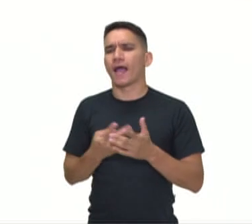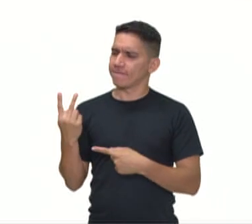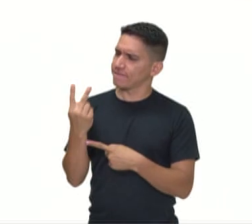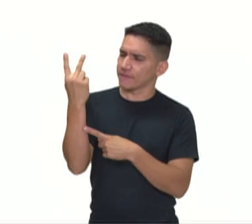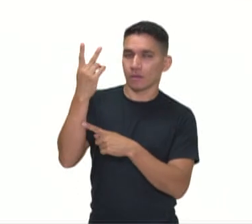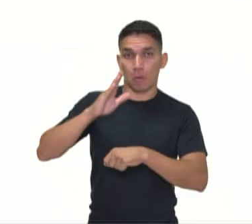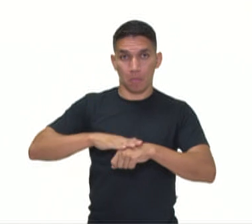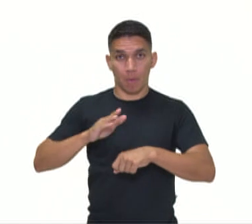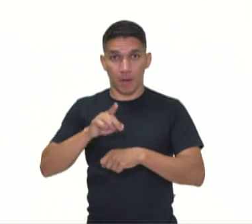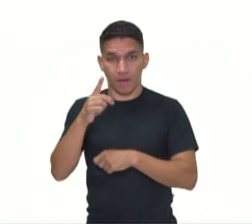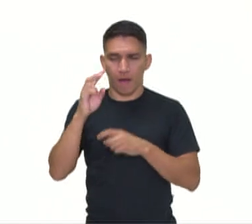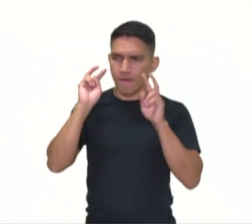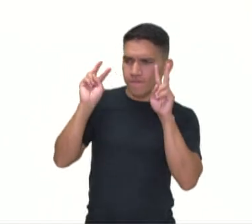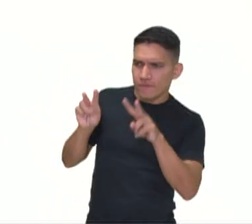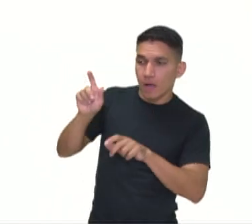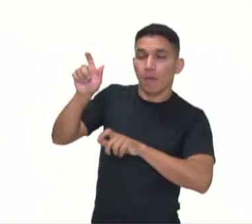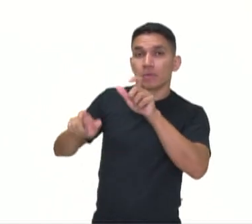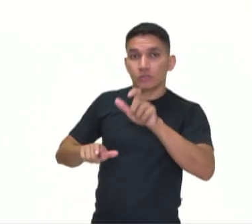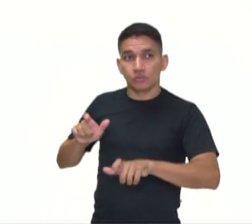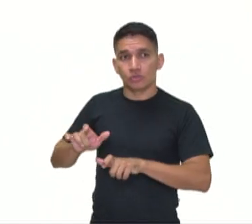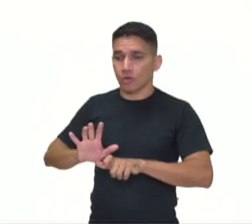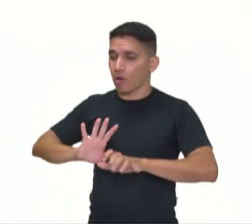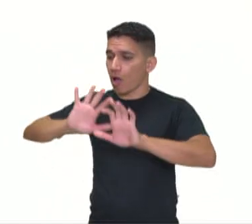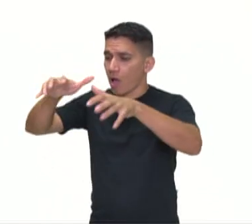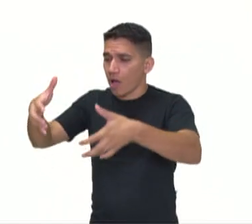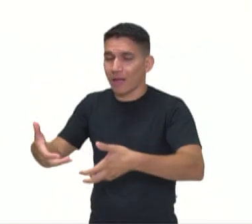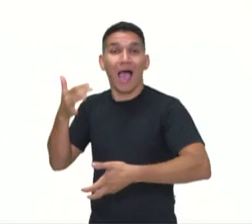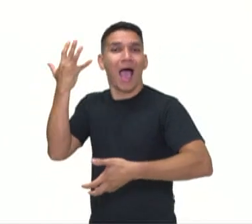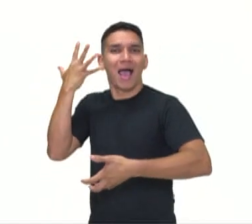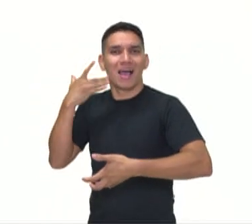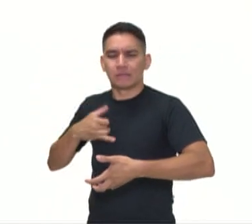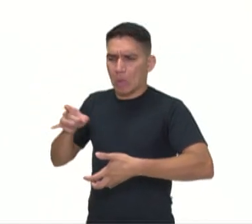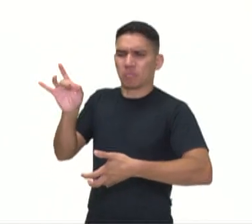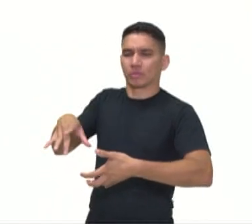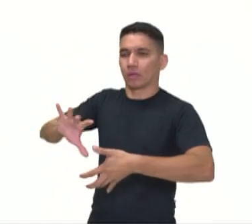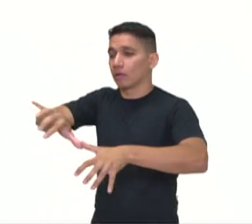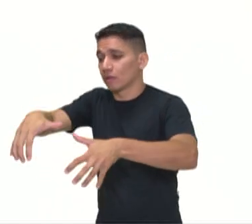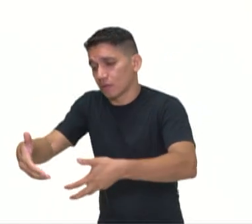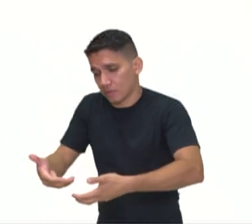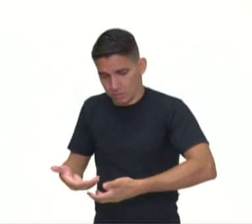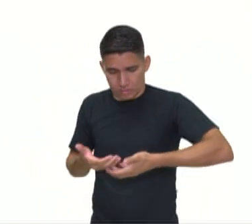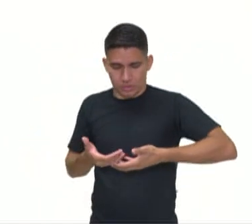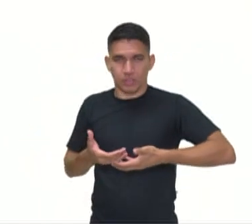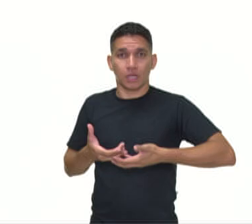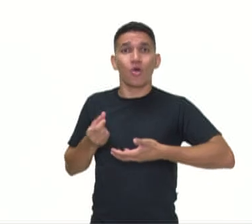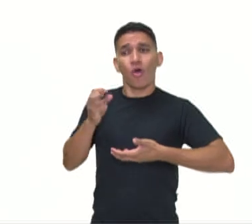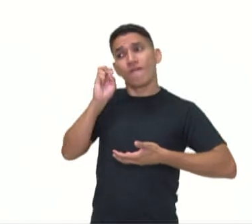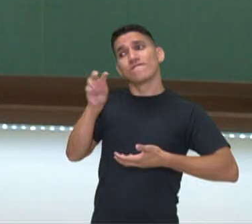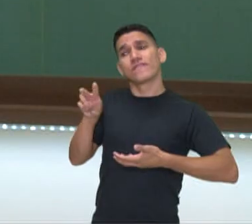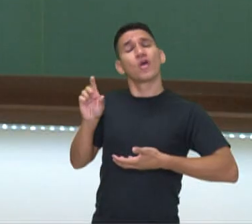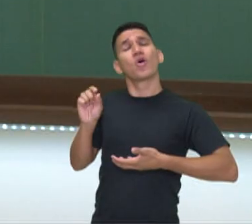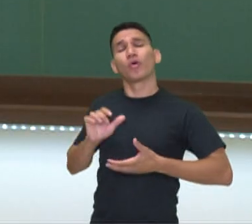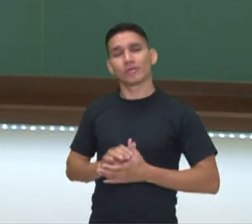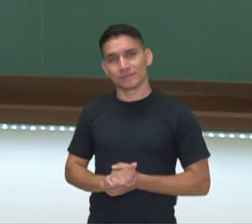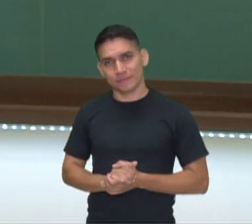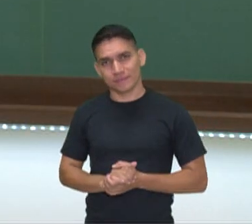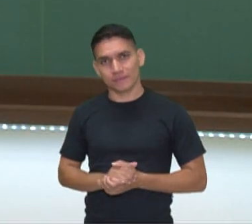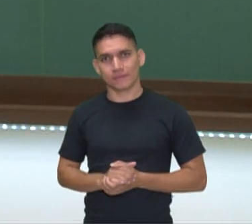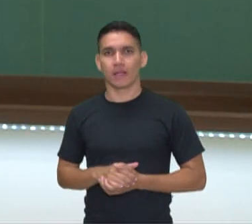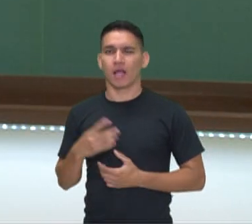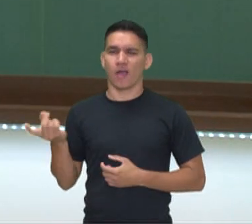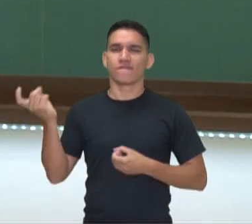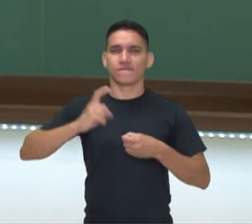você vê uma pessoa resgatando um animal abandonado, que valores você atribui a esta ação? Daqui a pouquinho a